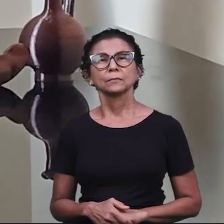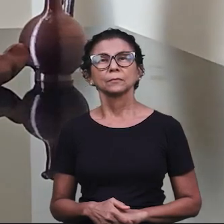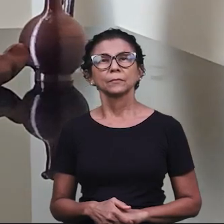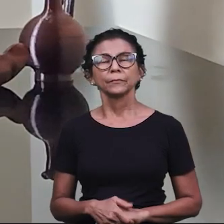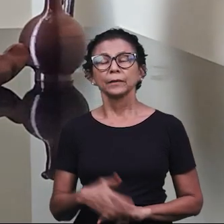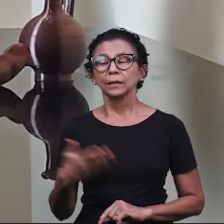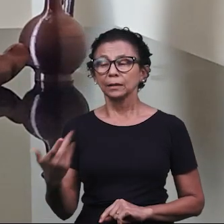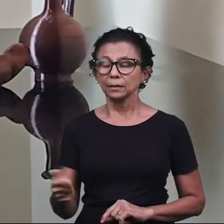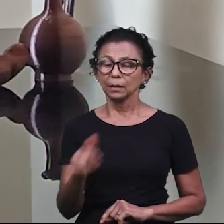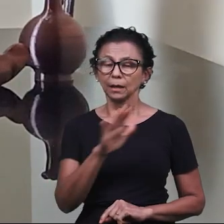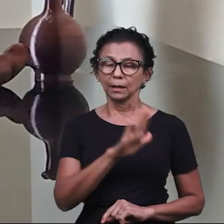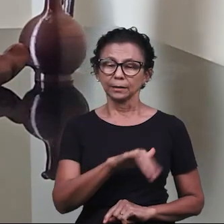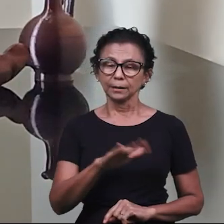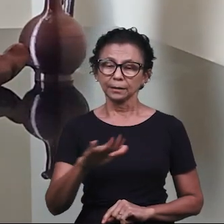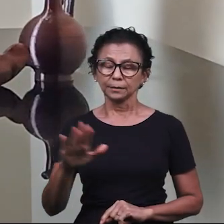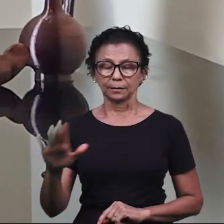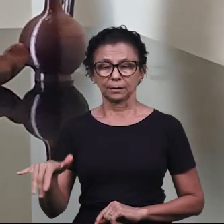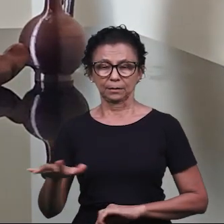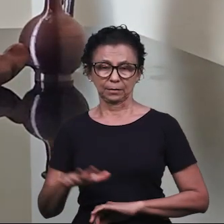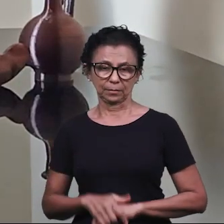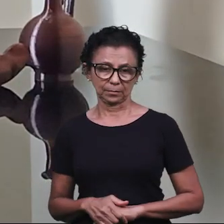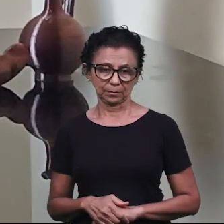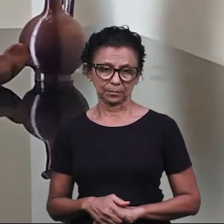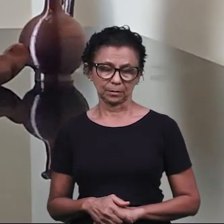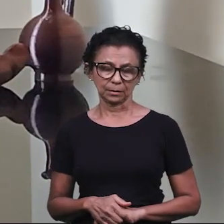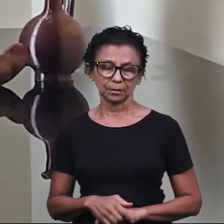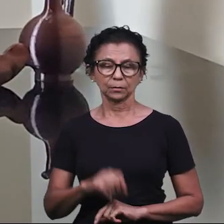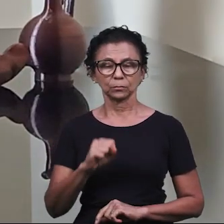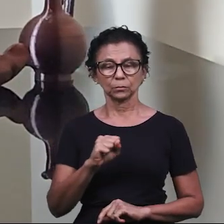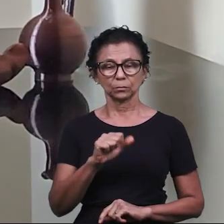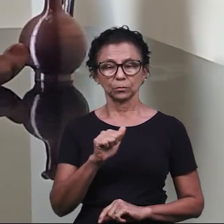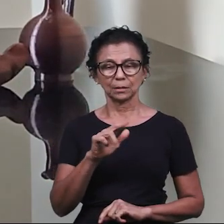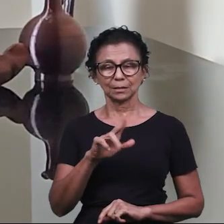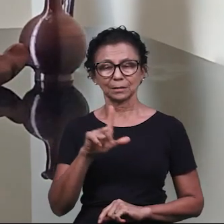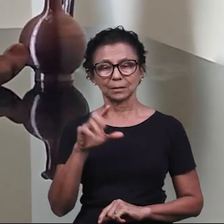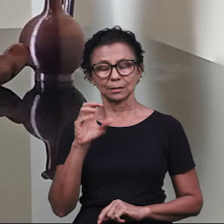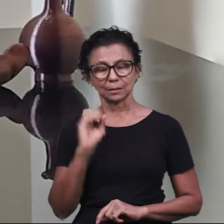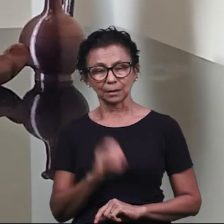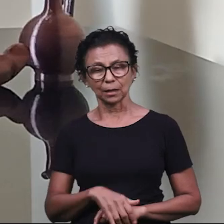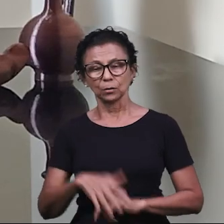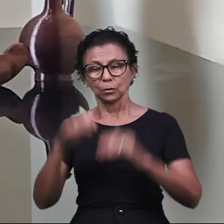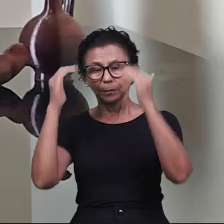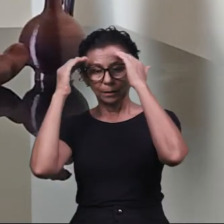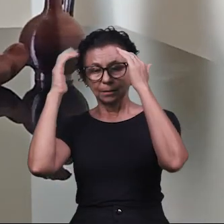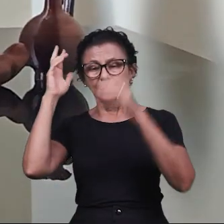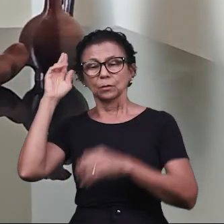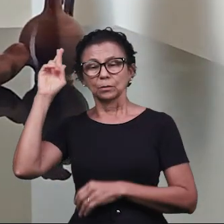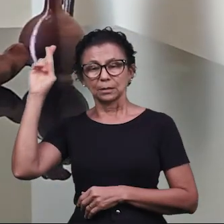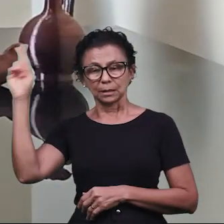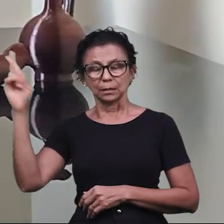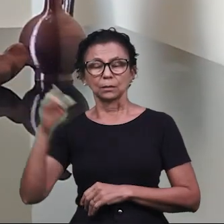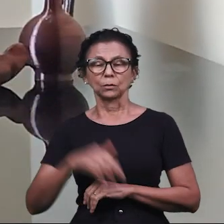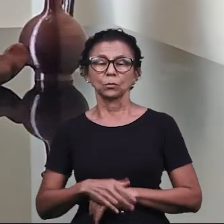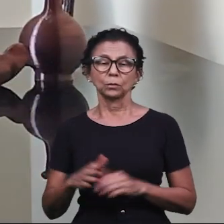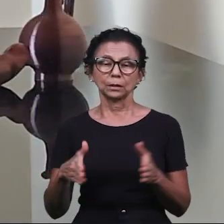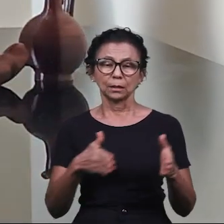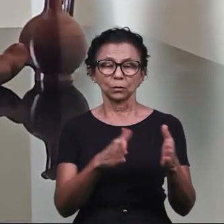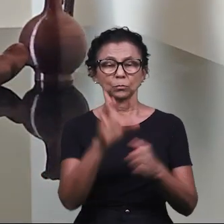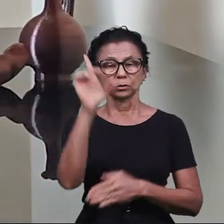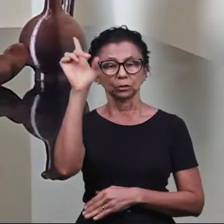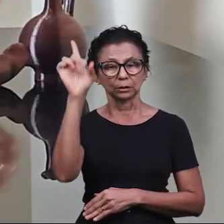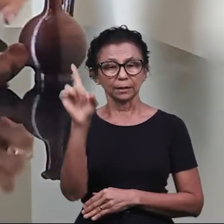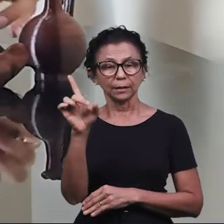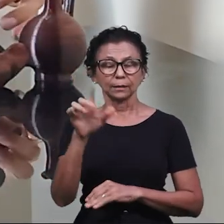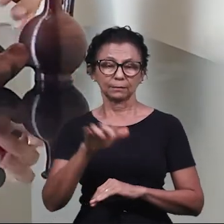em Damasco, obedeceu a voz do Senhor, entrou lá na rua direita, o Senhor falou com